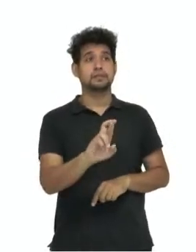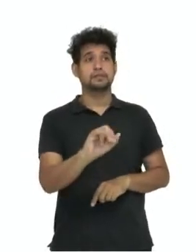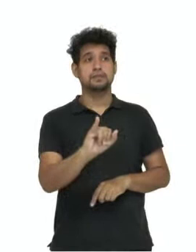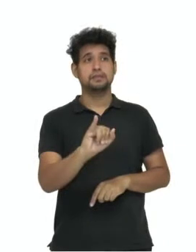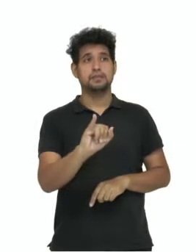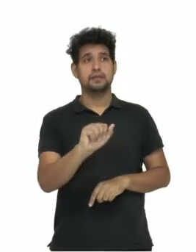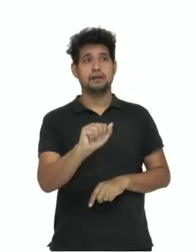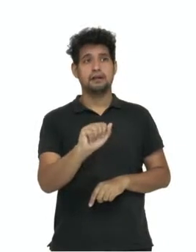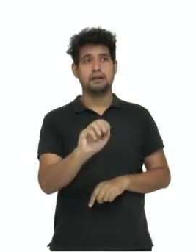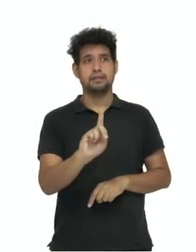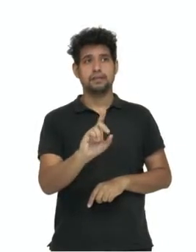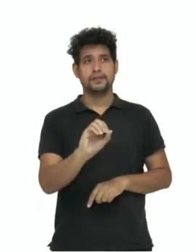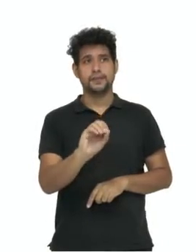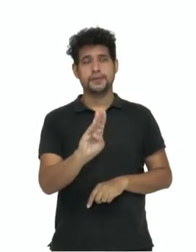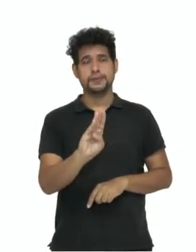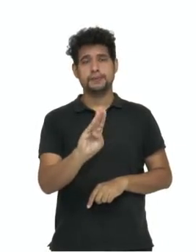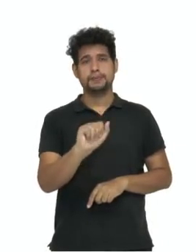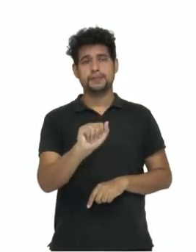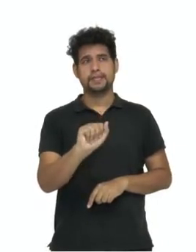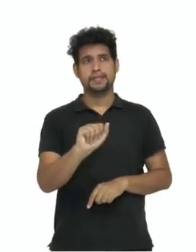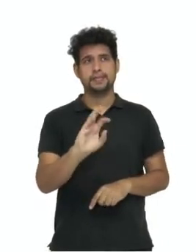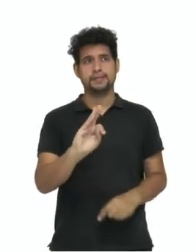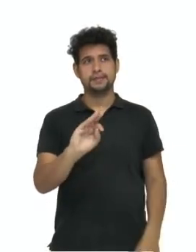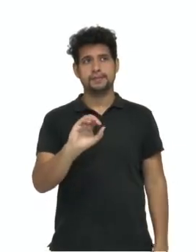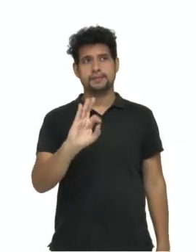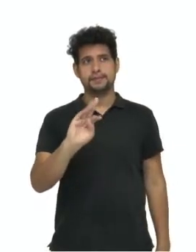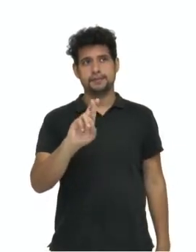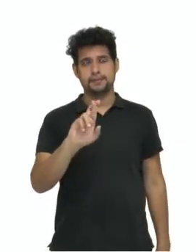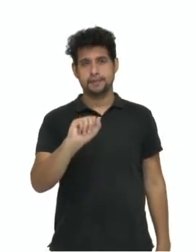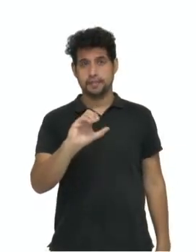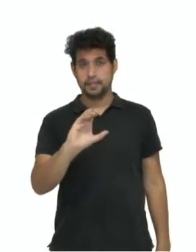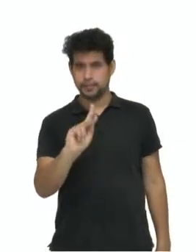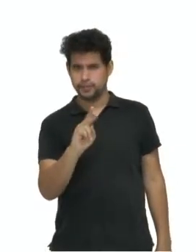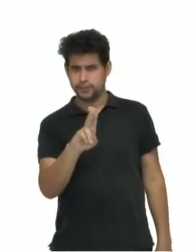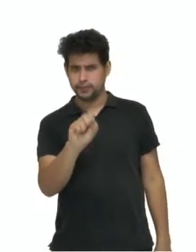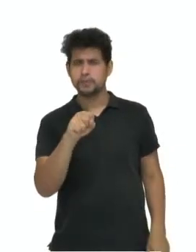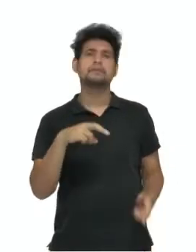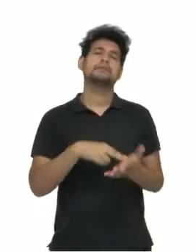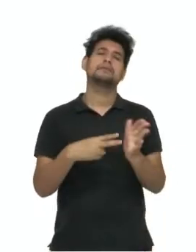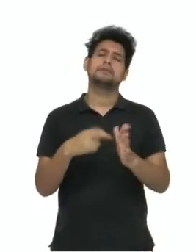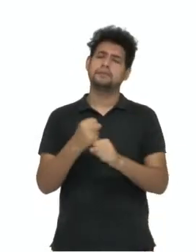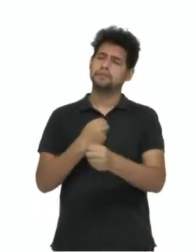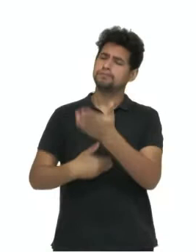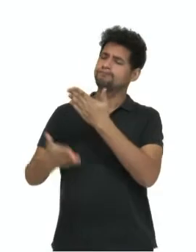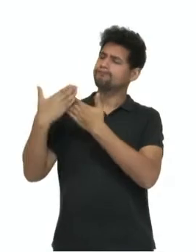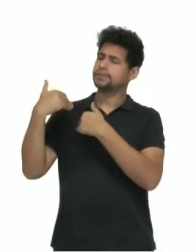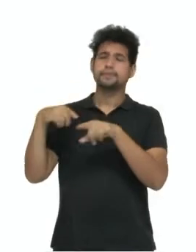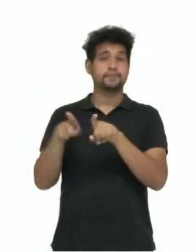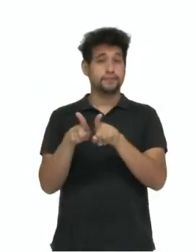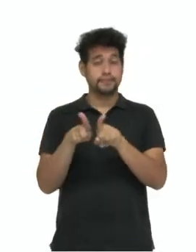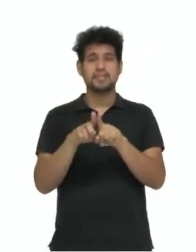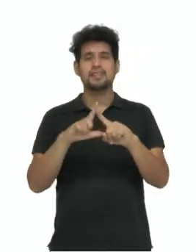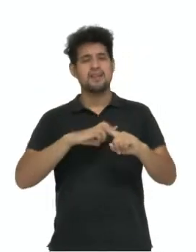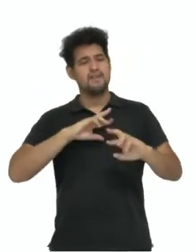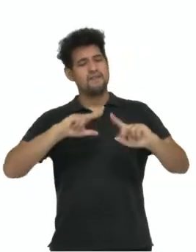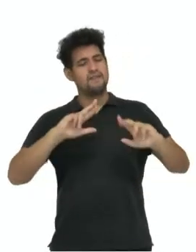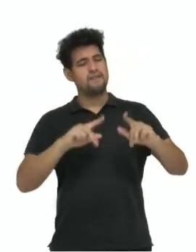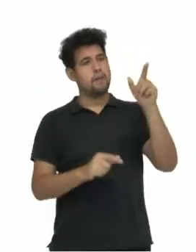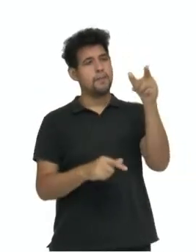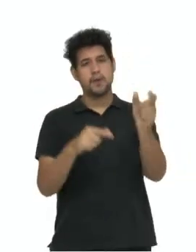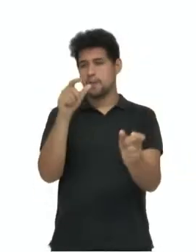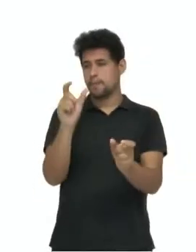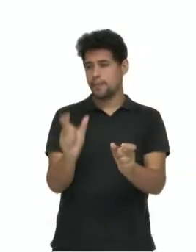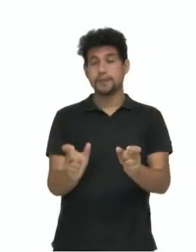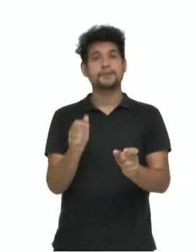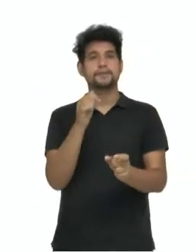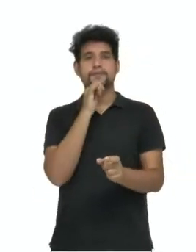triadobatrachus, né? É o provável ancestral dos anfíbios. E eles compartilham várias características, né? Por exemplo, com